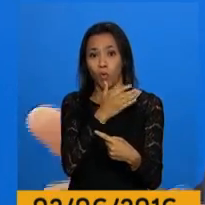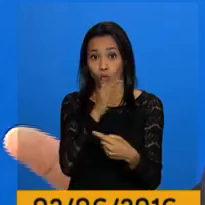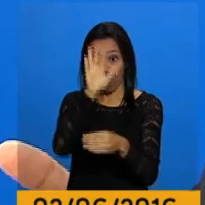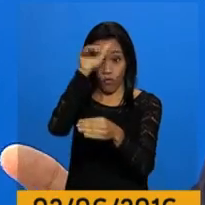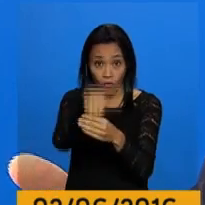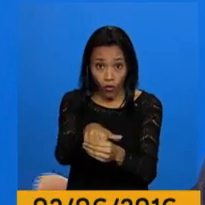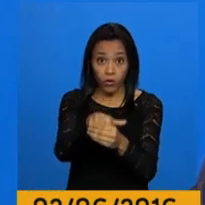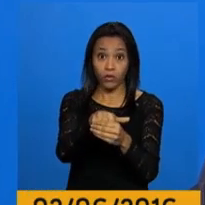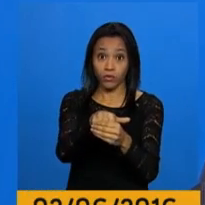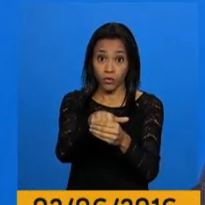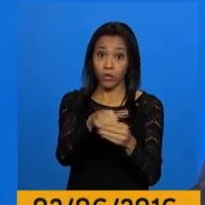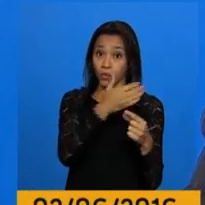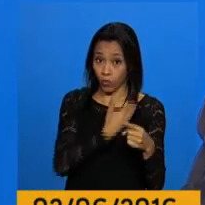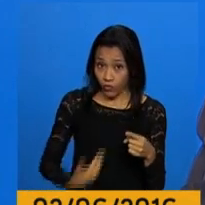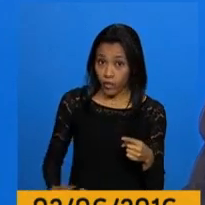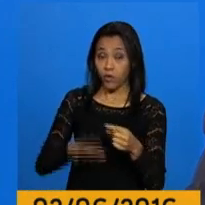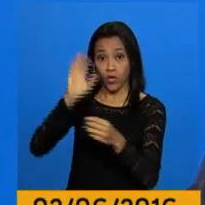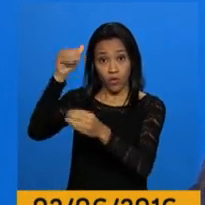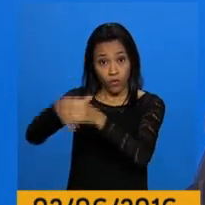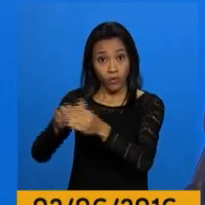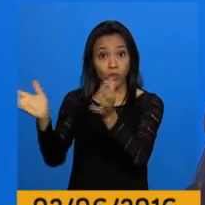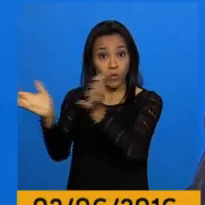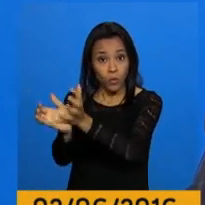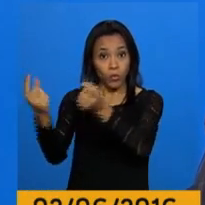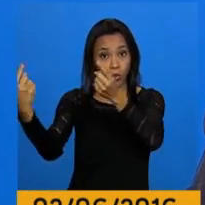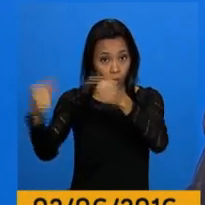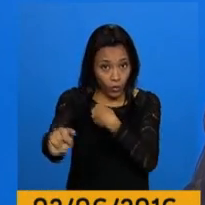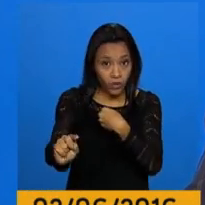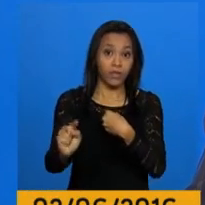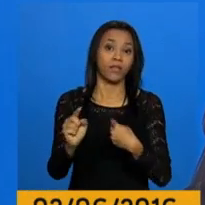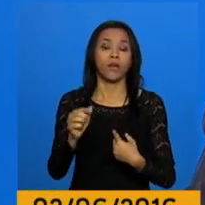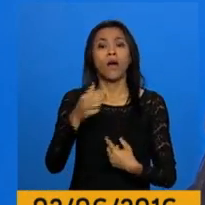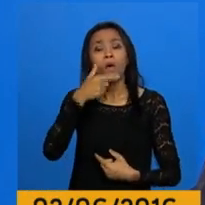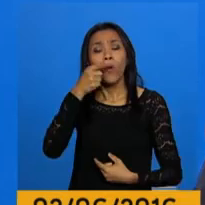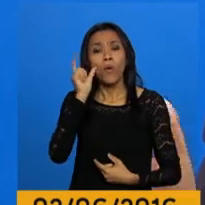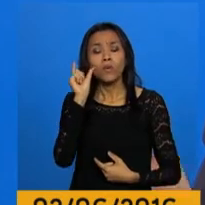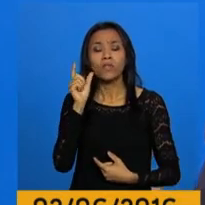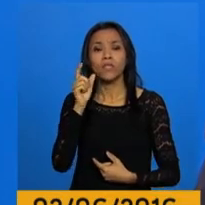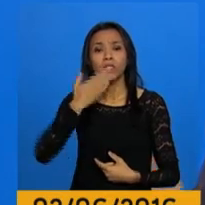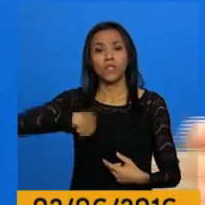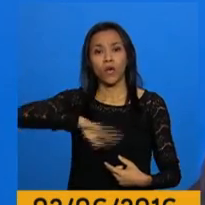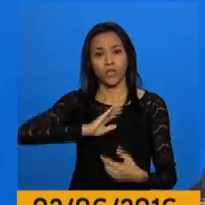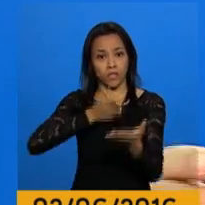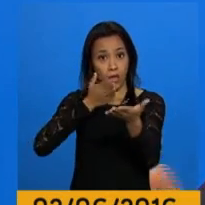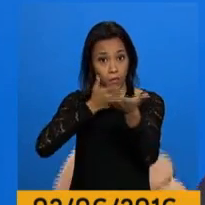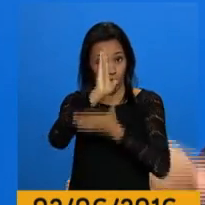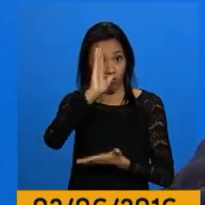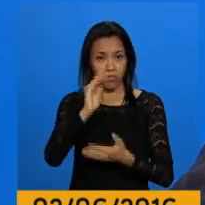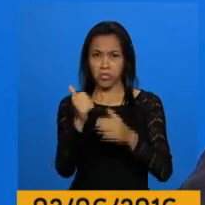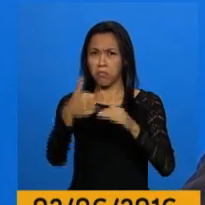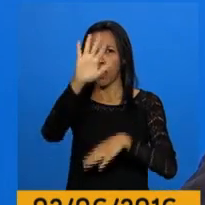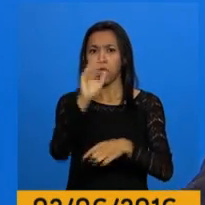foi o voto da oposição. Aprovamos ontem, com mais de